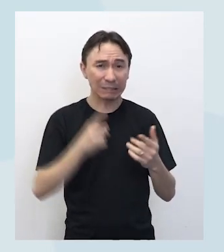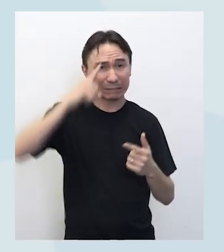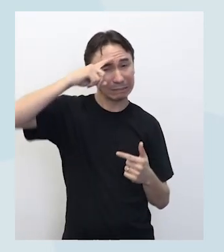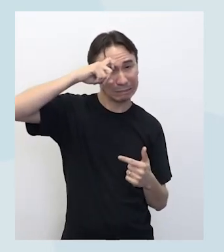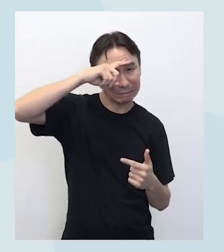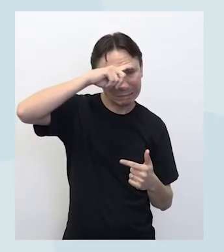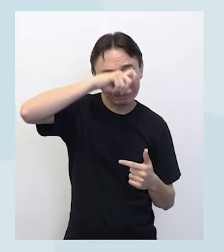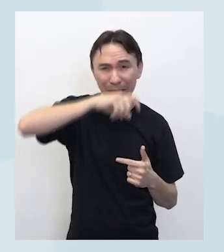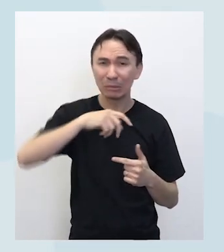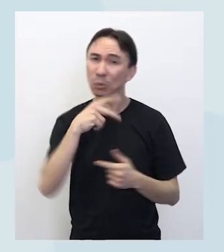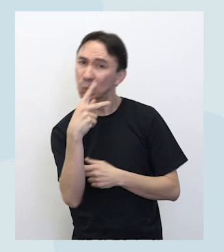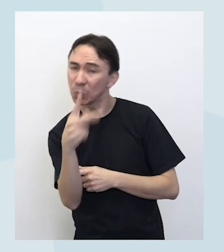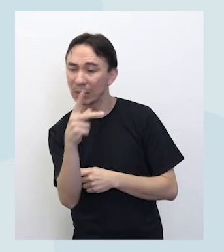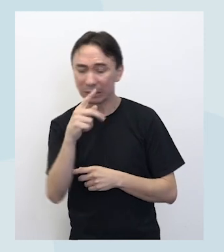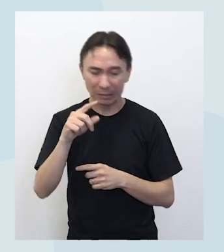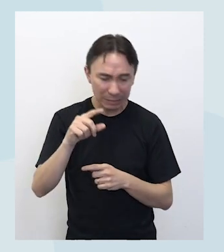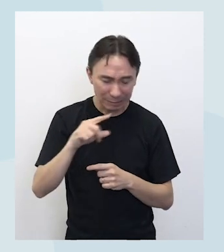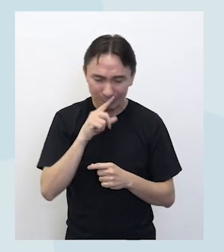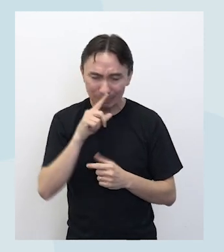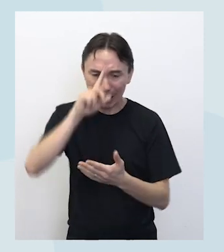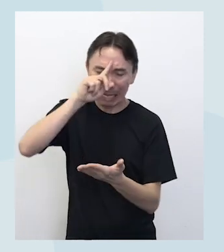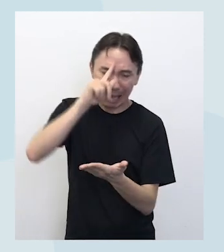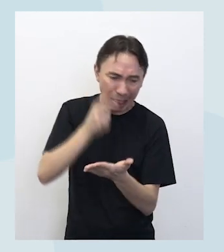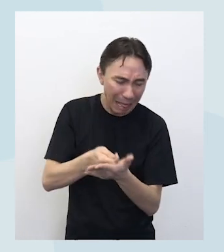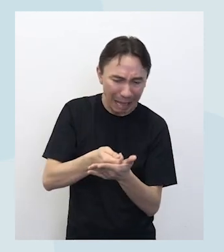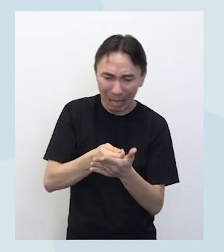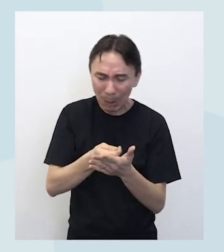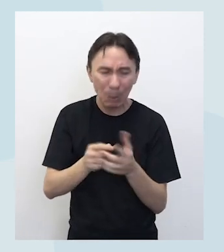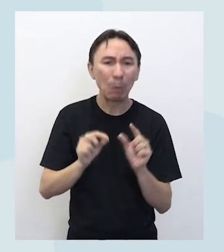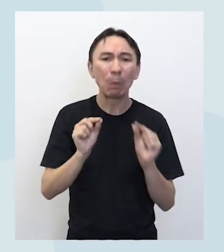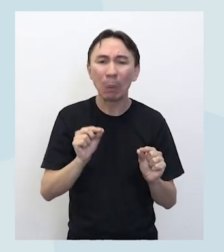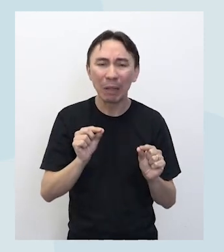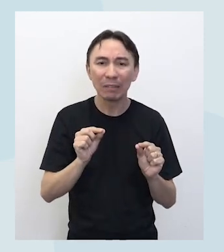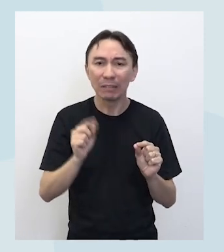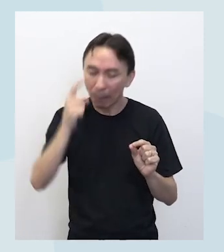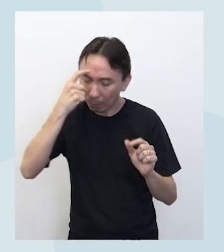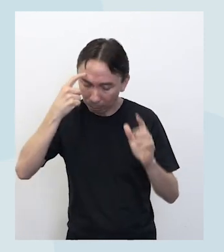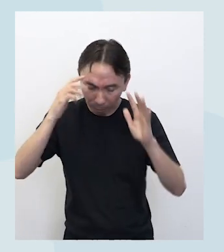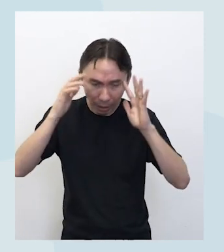enfrentados nas suas escolhas e decisões para a